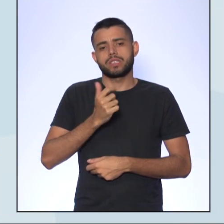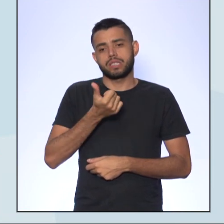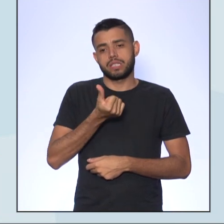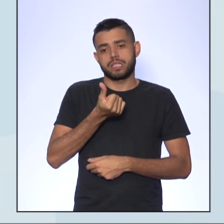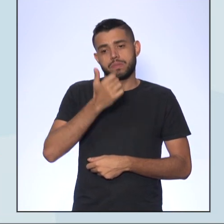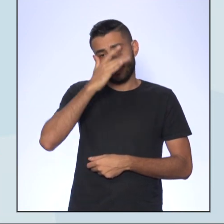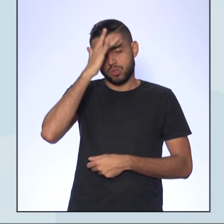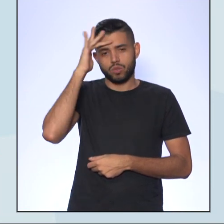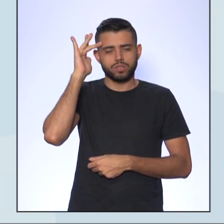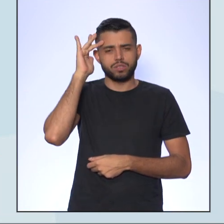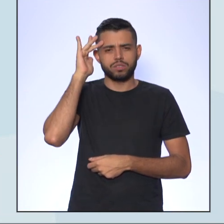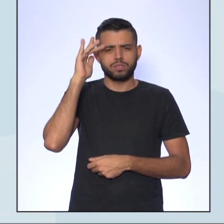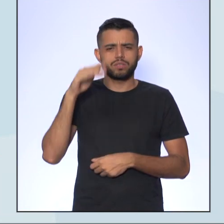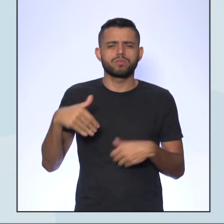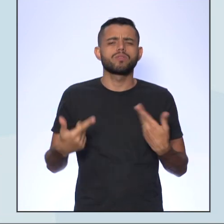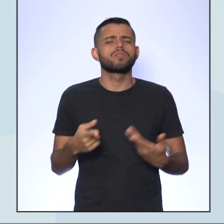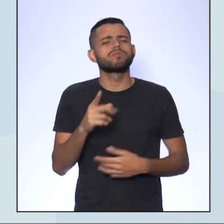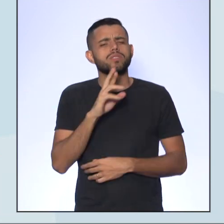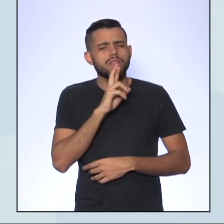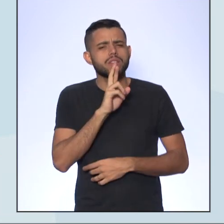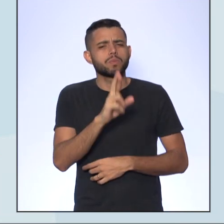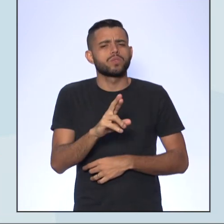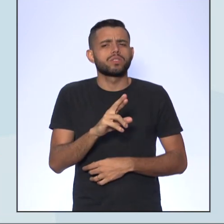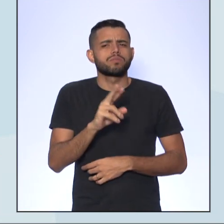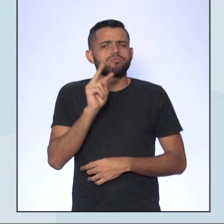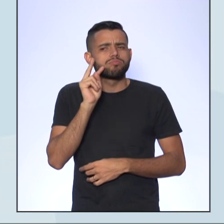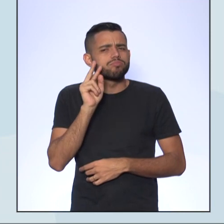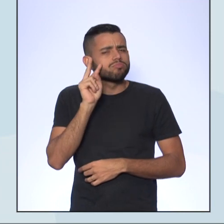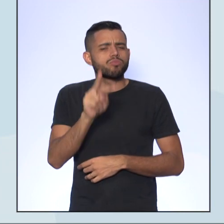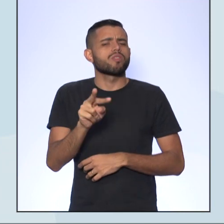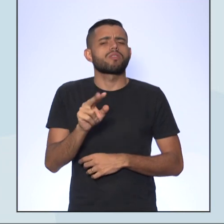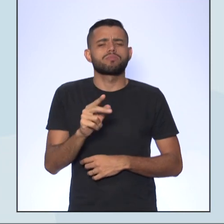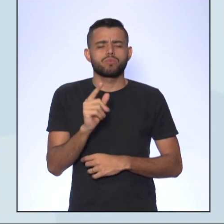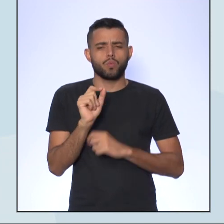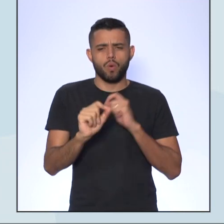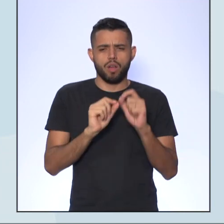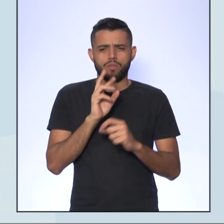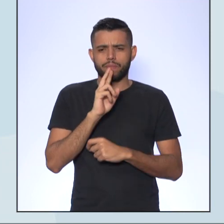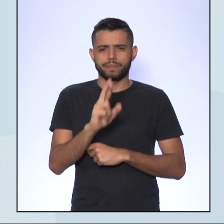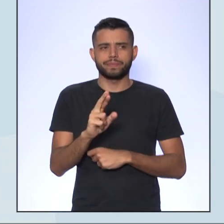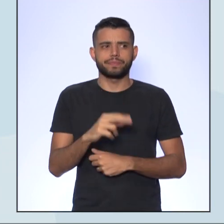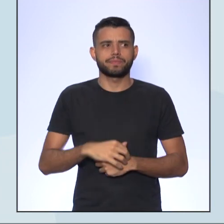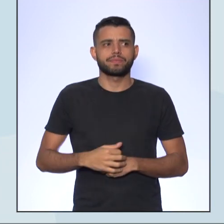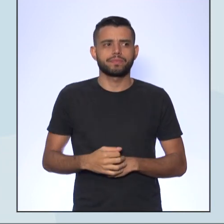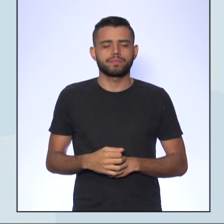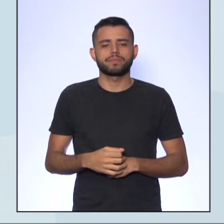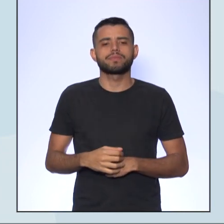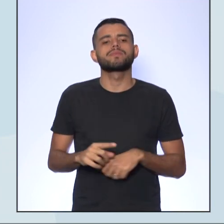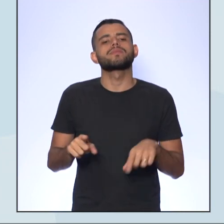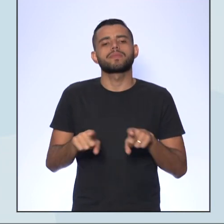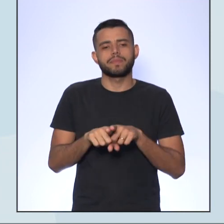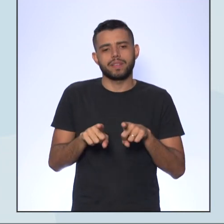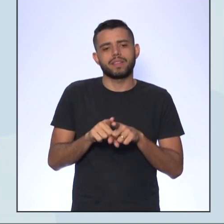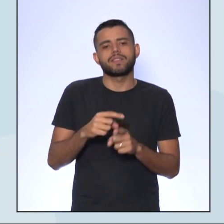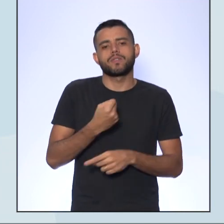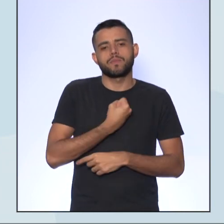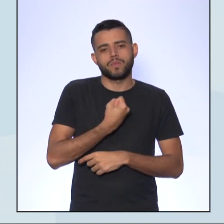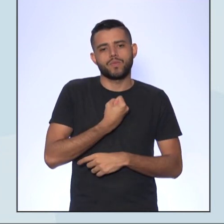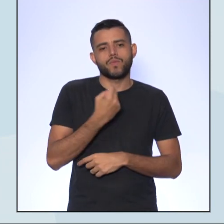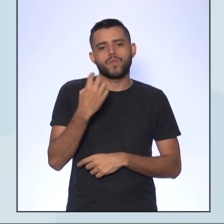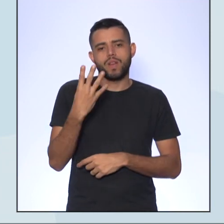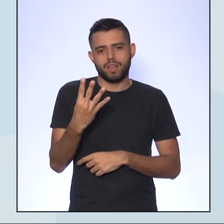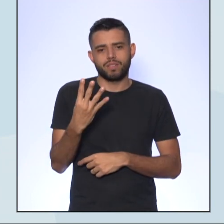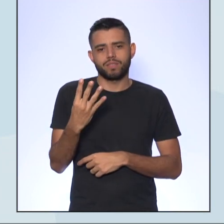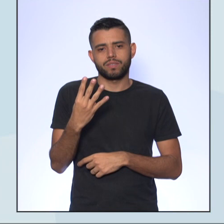pessoas. Qual que você iria, Isaac? Só de olhar assim, você iria em qual? Ah, na fila que tem menor, né? Eu iria também na máquina 4, né?